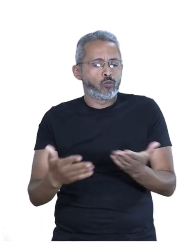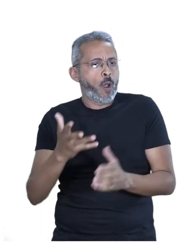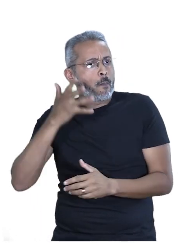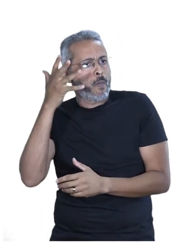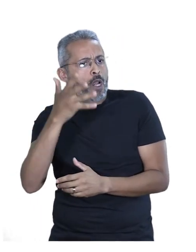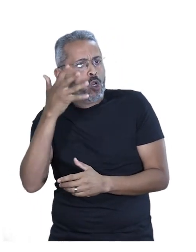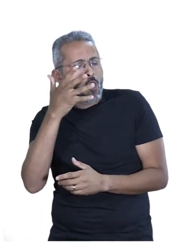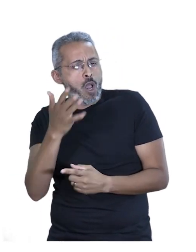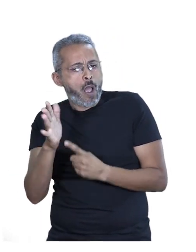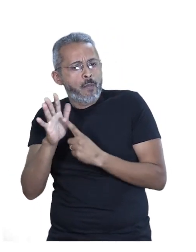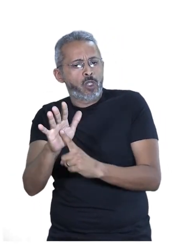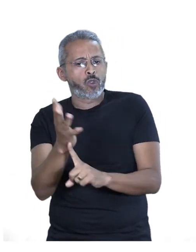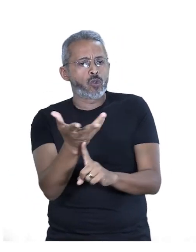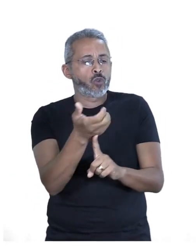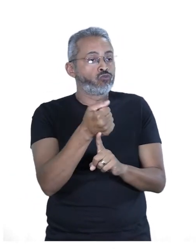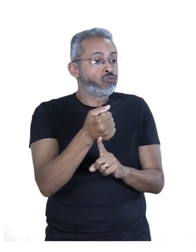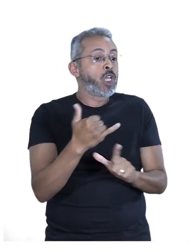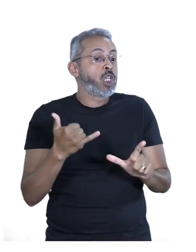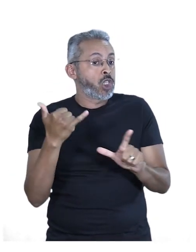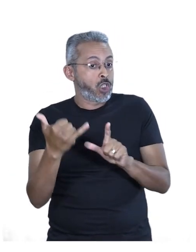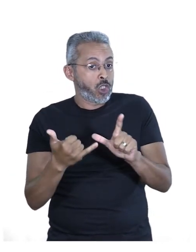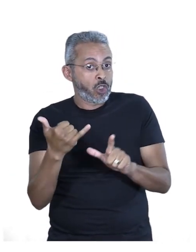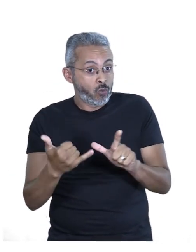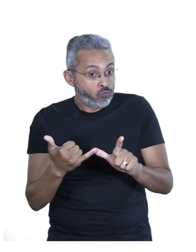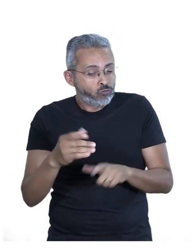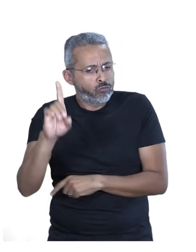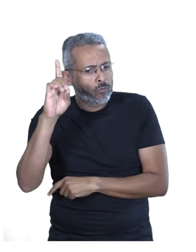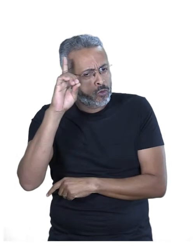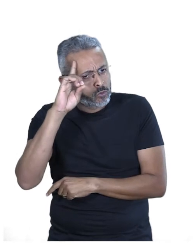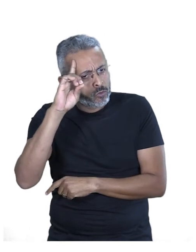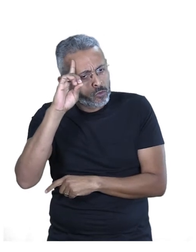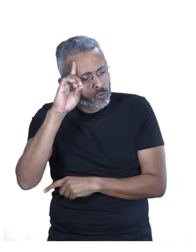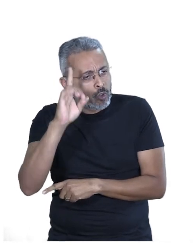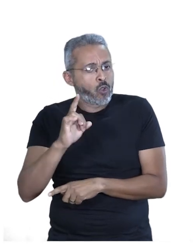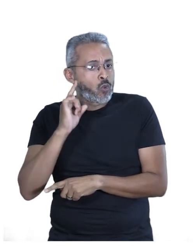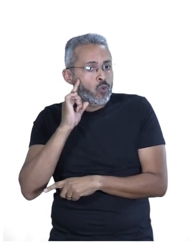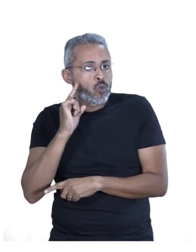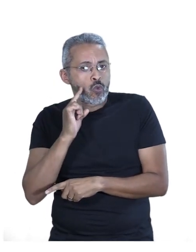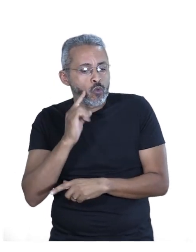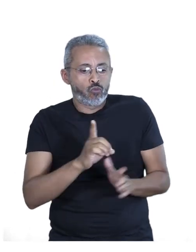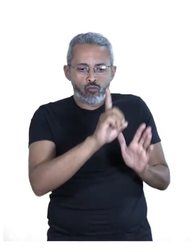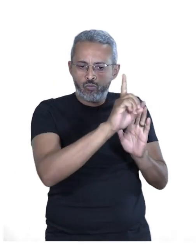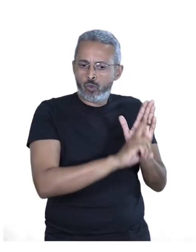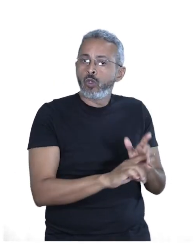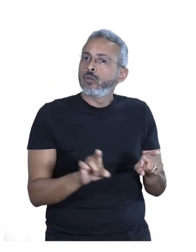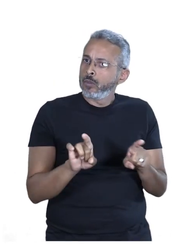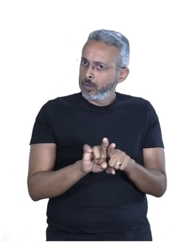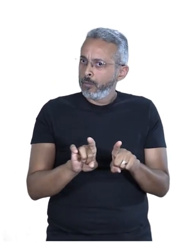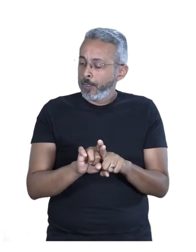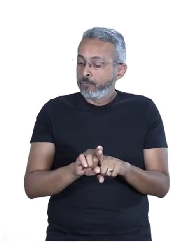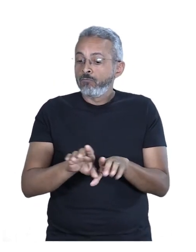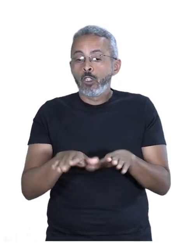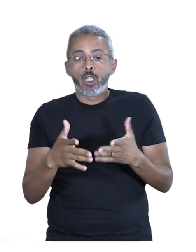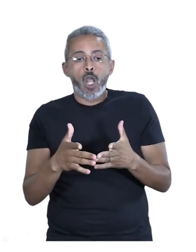palestras, apresentações artísticas e atividades lúdicas a respeito do cotidiano e dos direitos dos surdos, uma vez